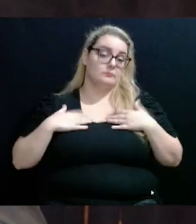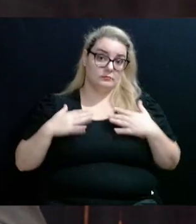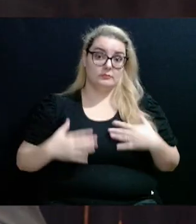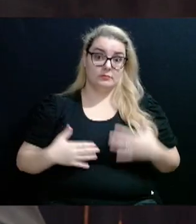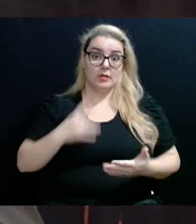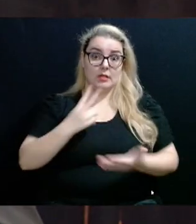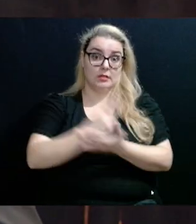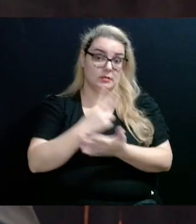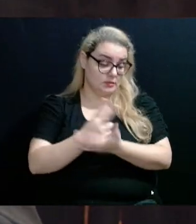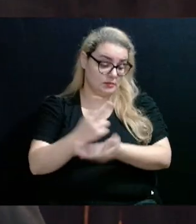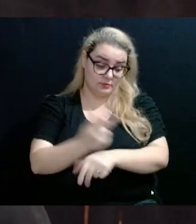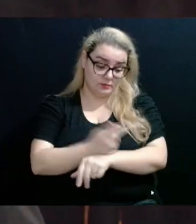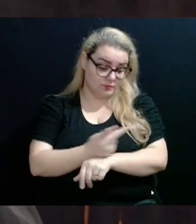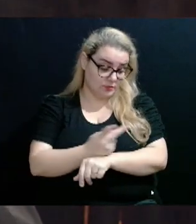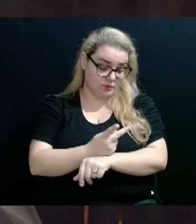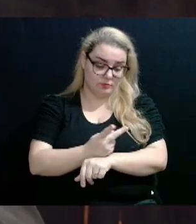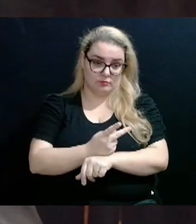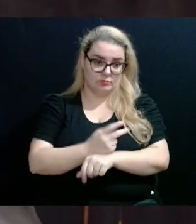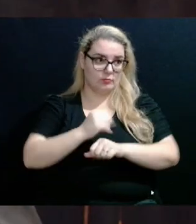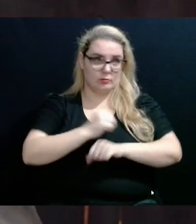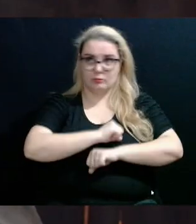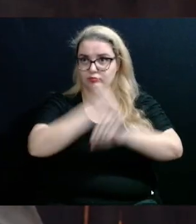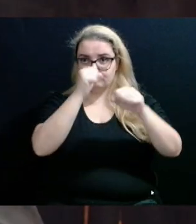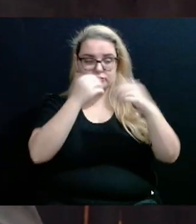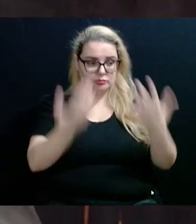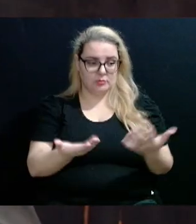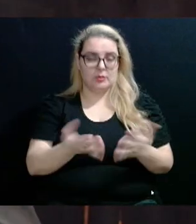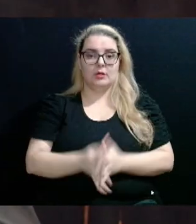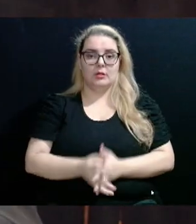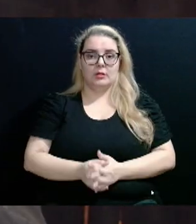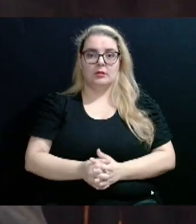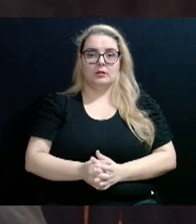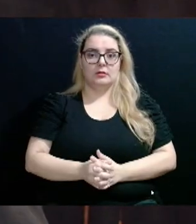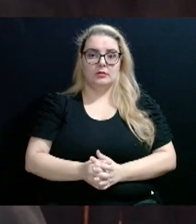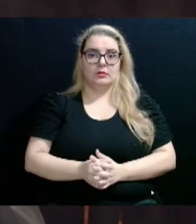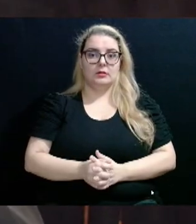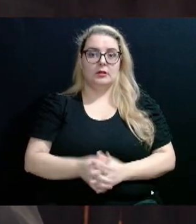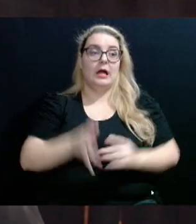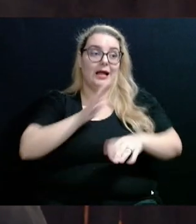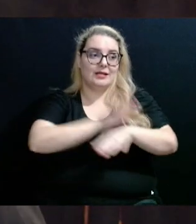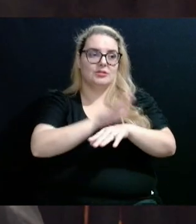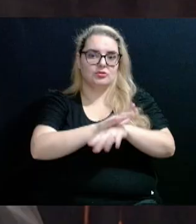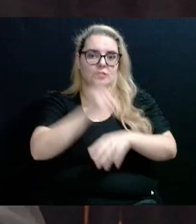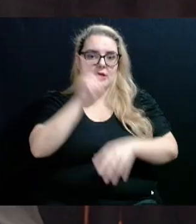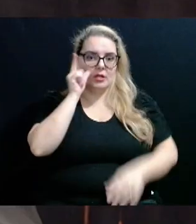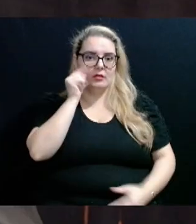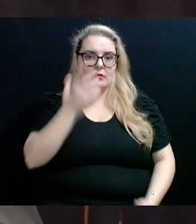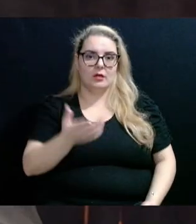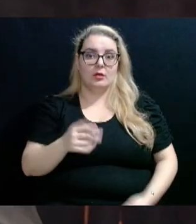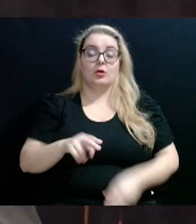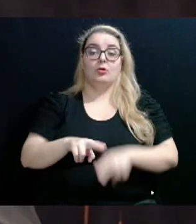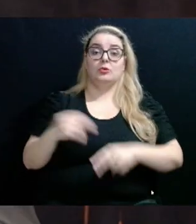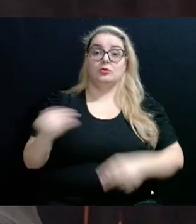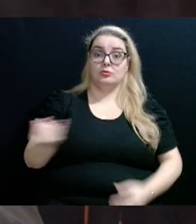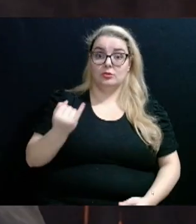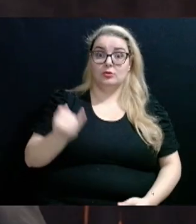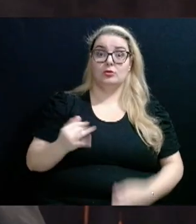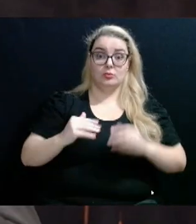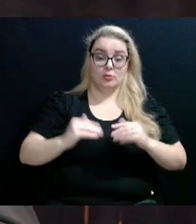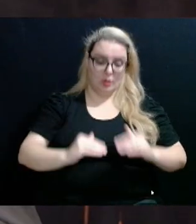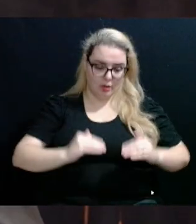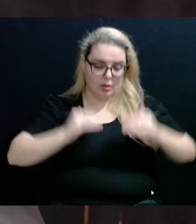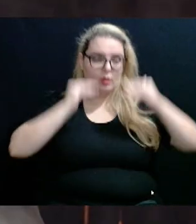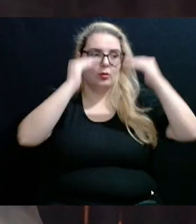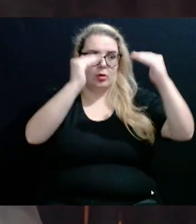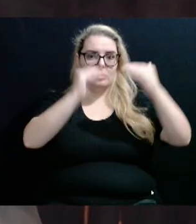né, suprir a sua necessidade. Por isso que é importante nós entendermos que todo excesso ele pode gerar um problema. Todo excesso ele